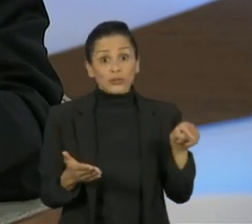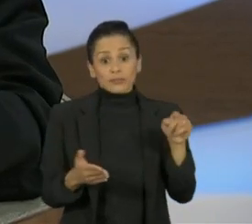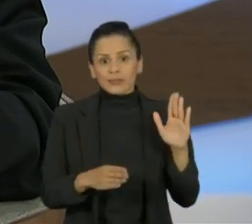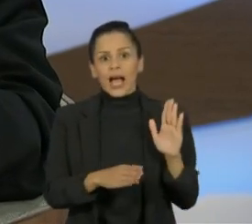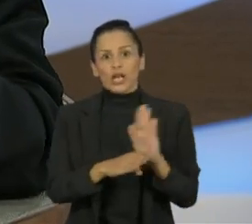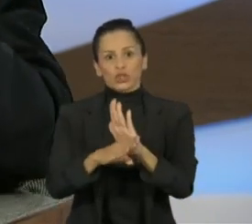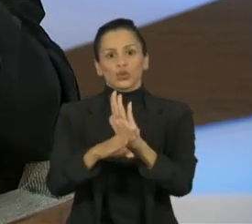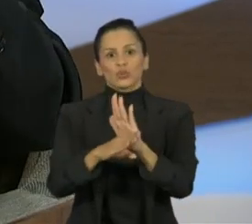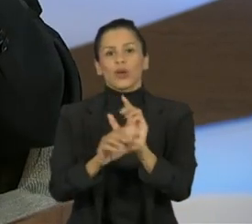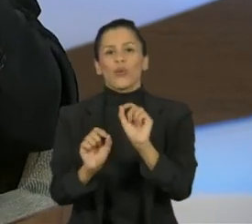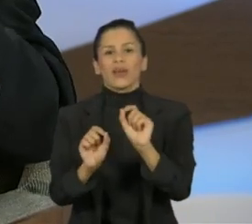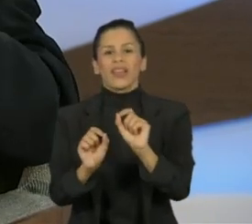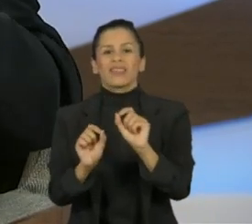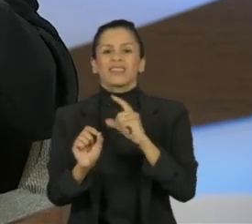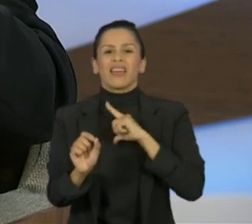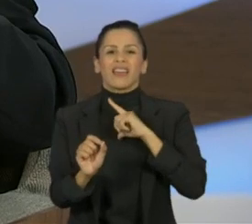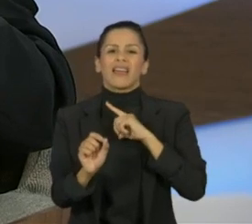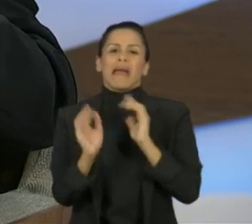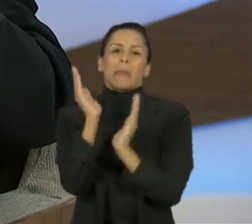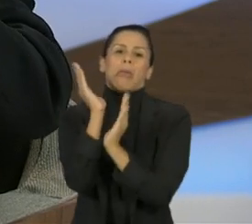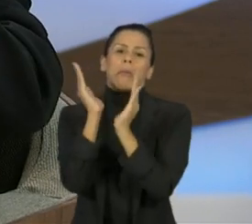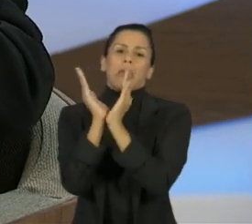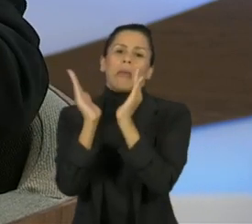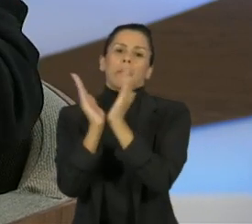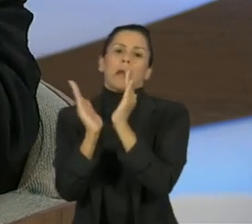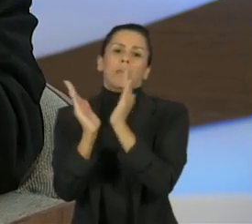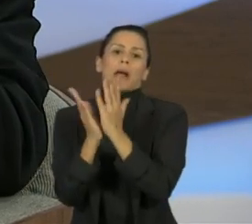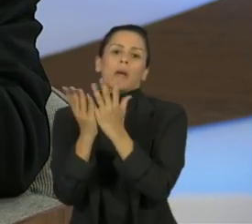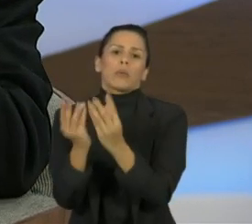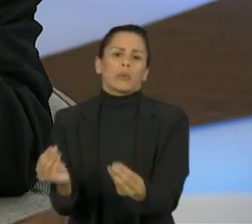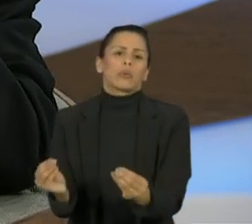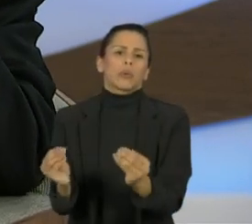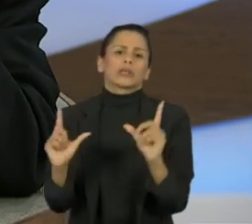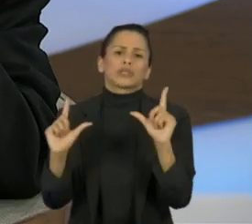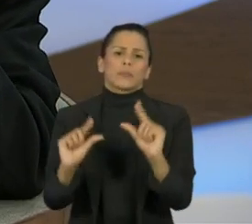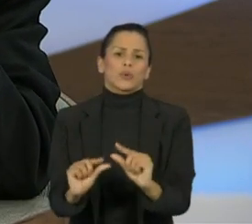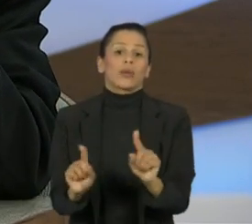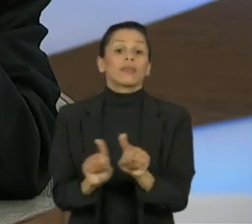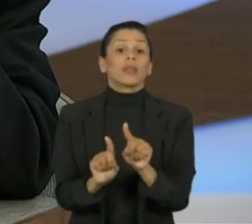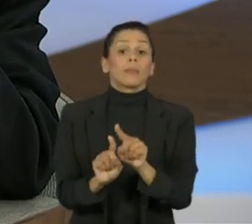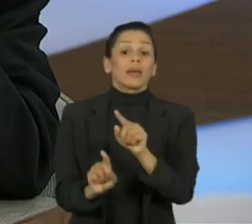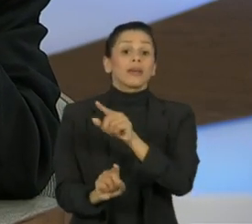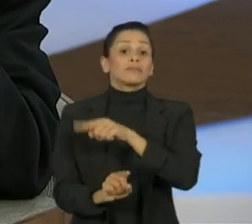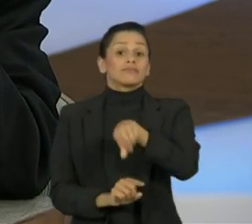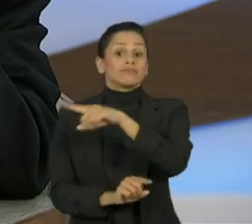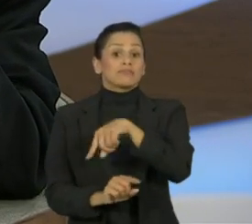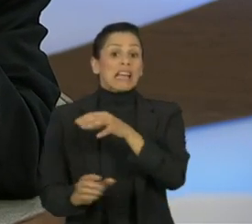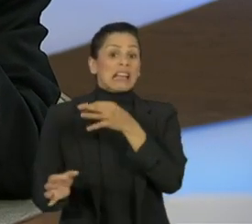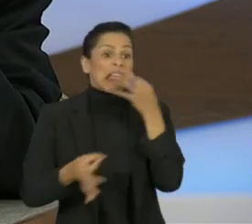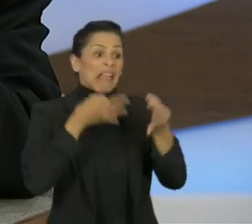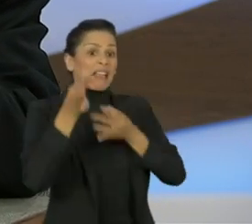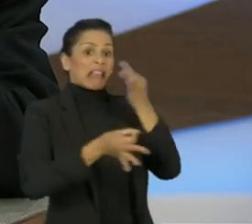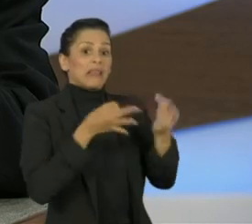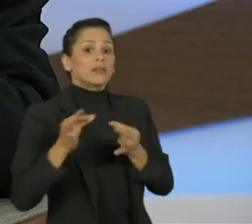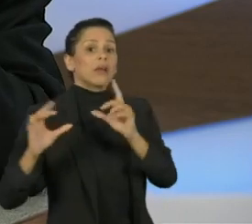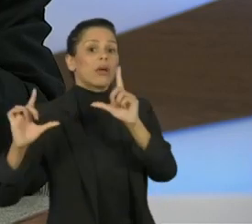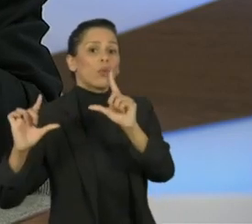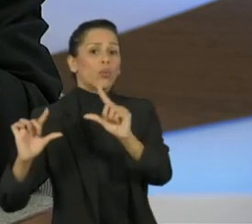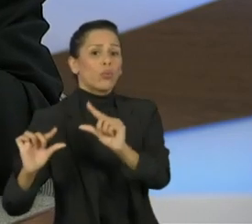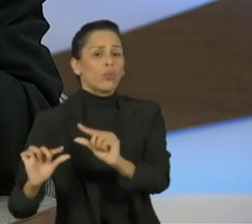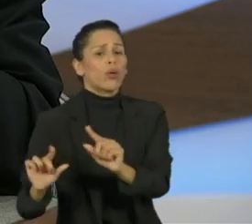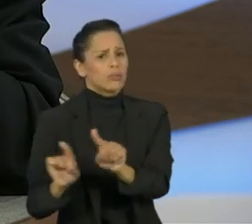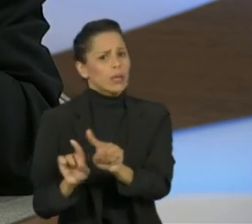proponho isso de longa data e acho que vai andar e vai diminuir essa crítica que é uma crítica procedente sobretudo nas questões